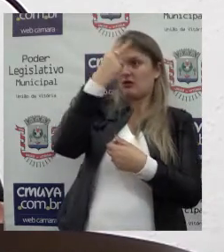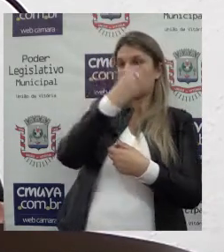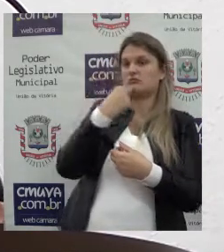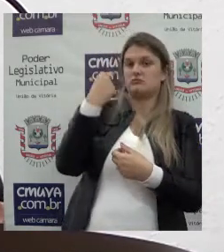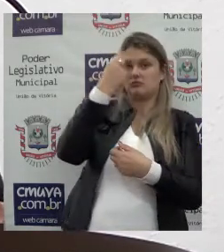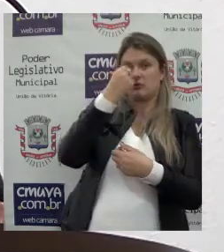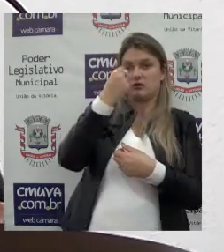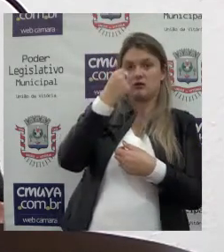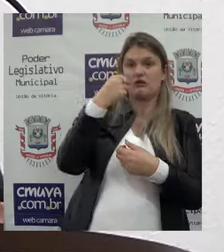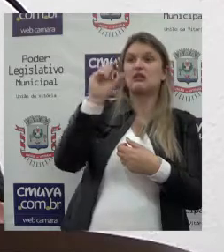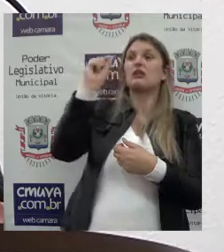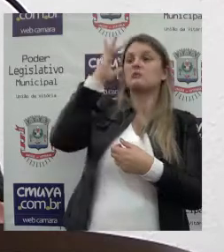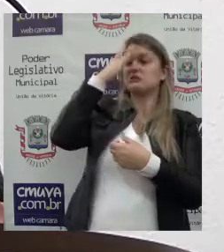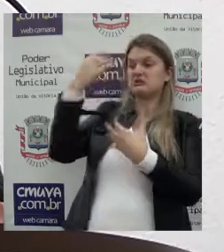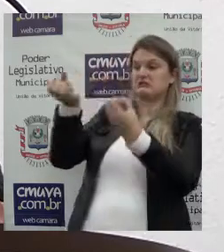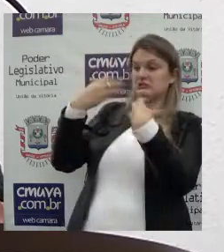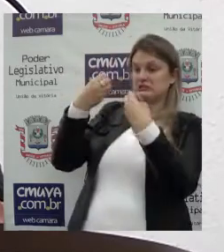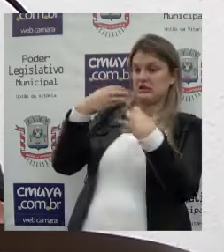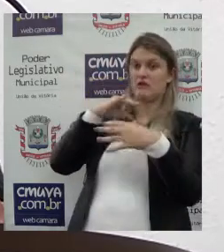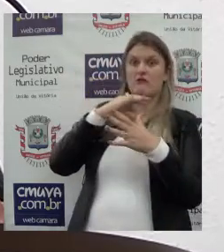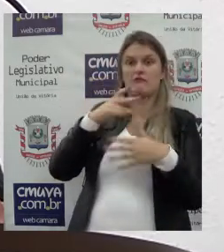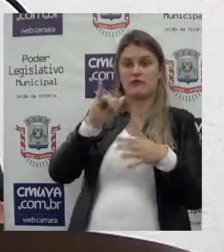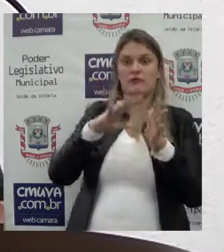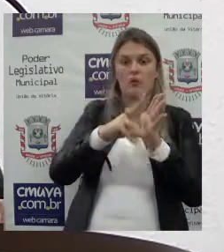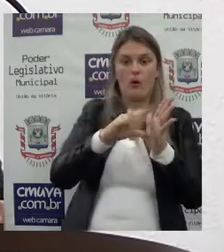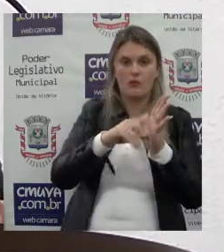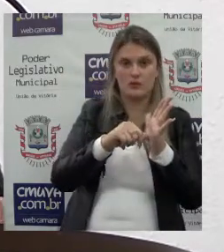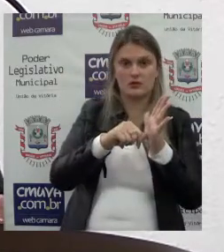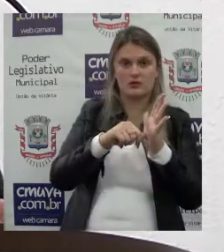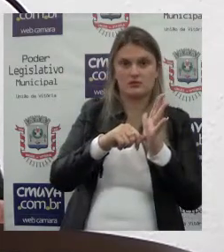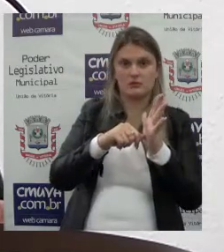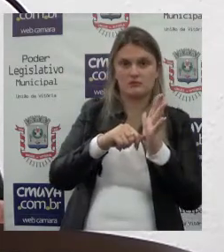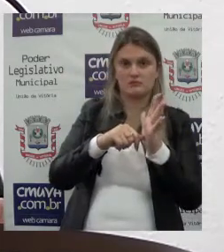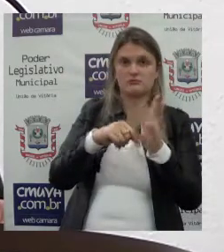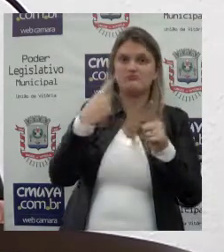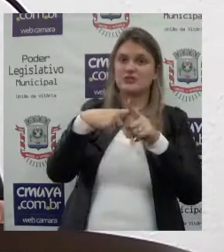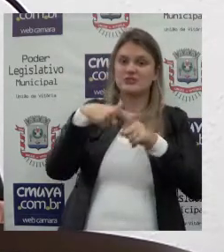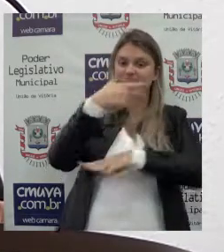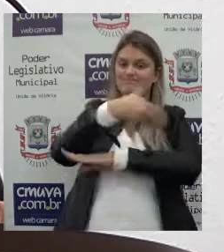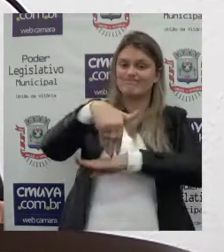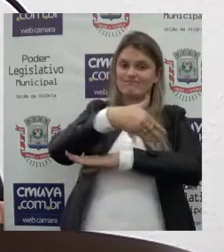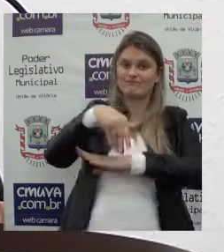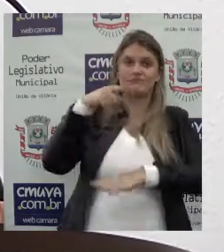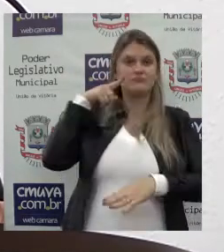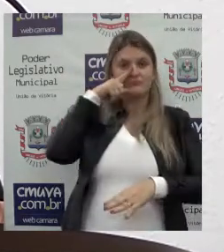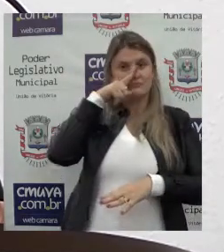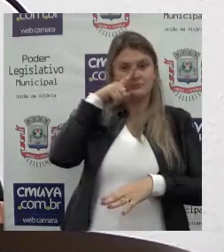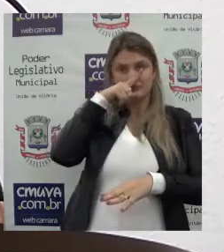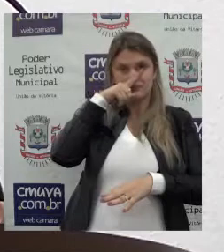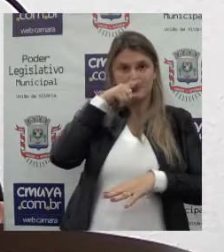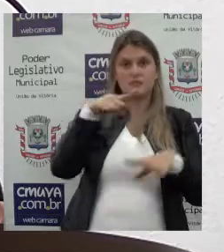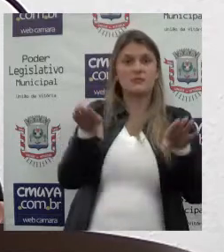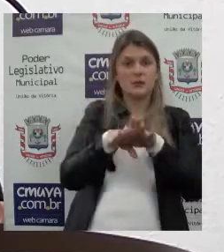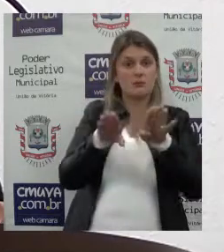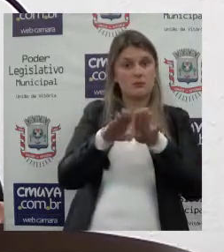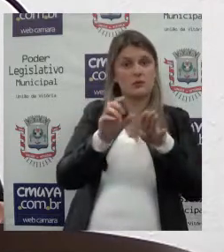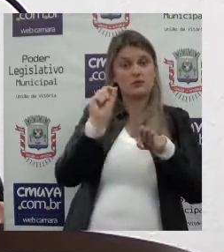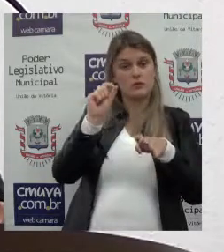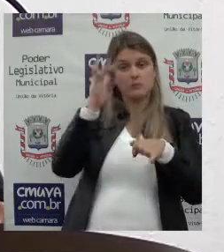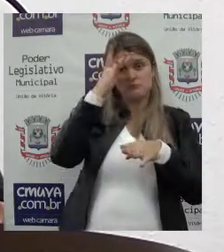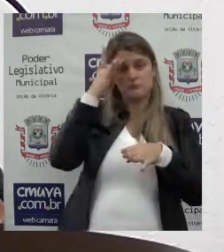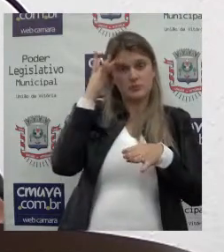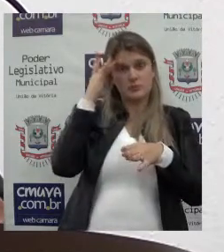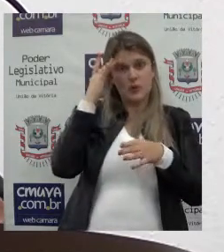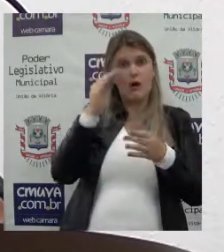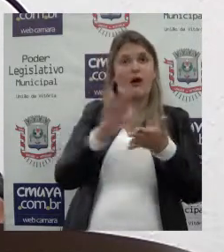droga, mas é a pessoa que está do lado dele. Aquele que vai ensinar ele a roubar é aquele que vai estar do lado dele. Outro fator, o que